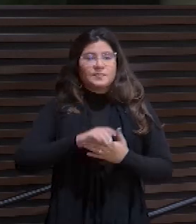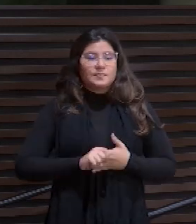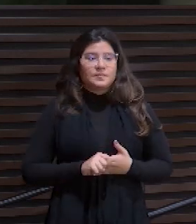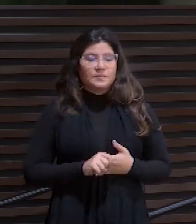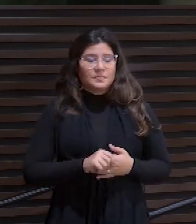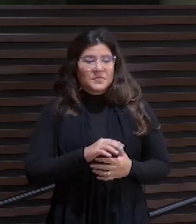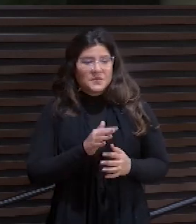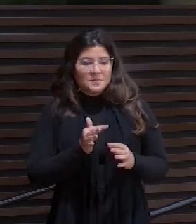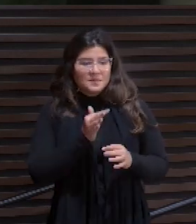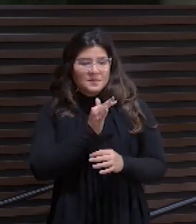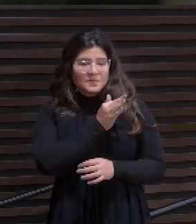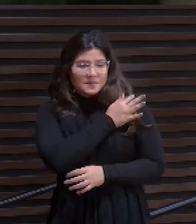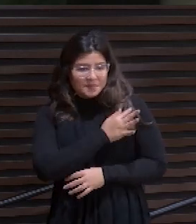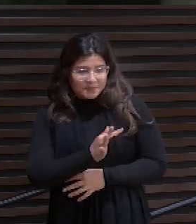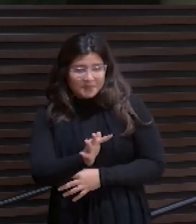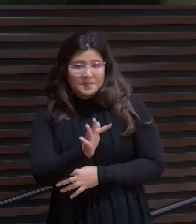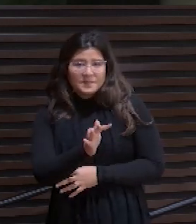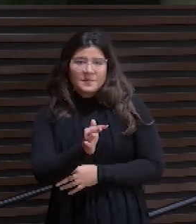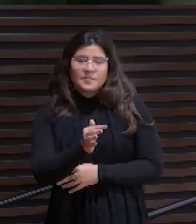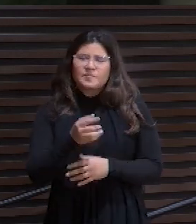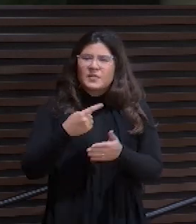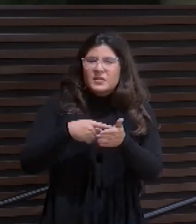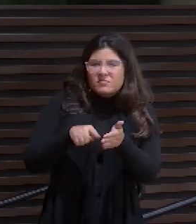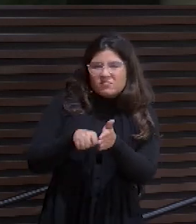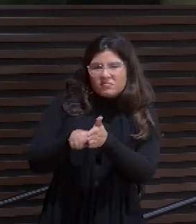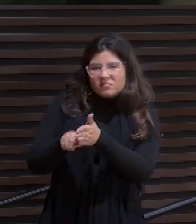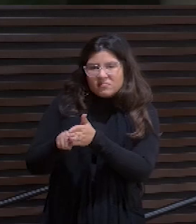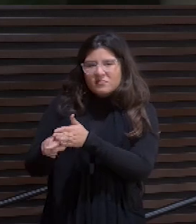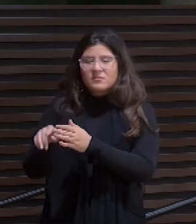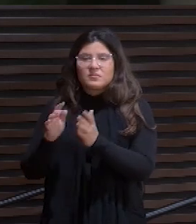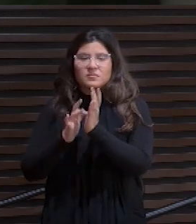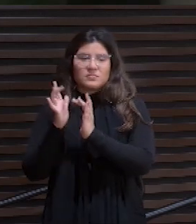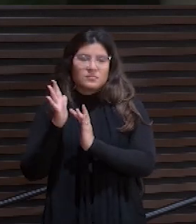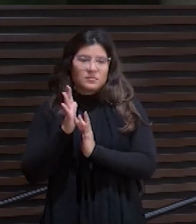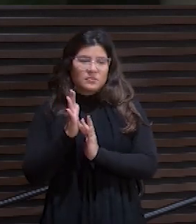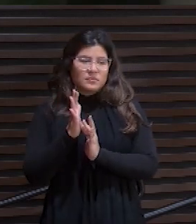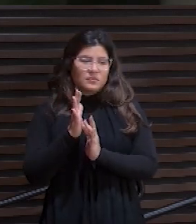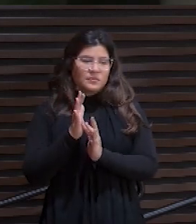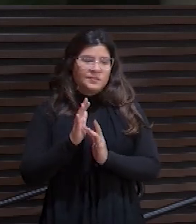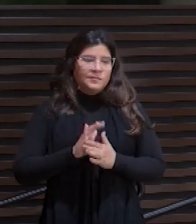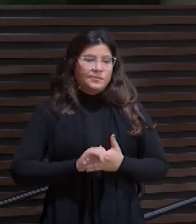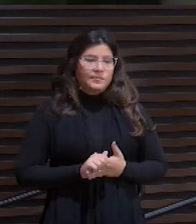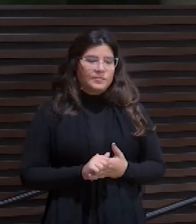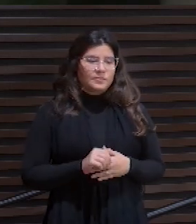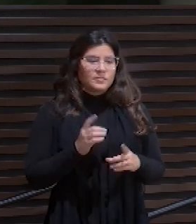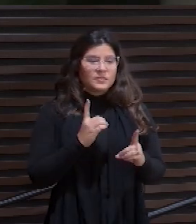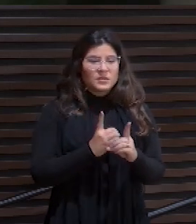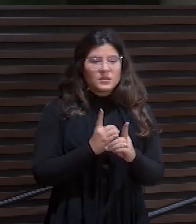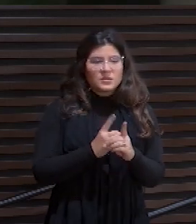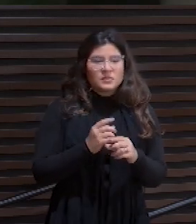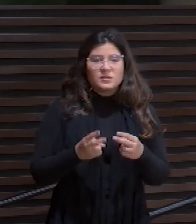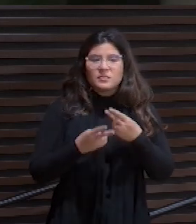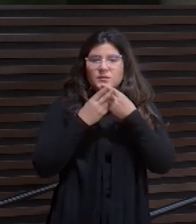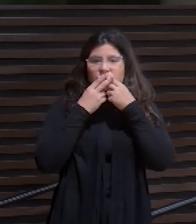Jesus. Por que seus discípulos comem e bebem? Por que eles não estão jejuando como os nossos?